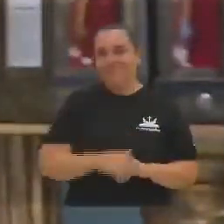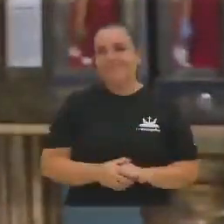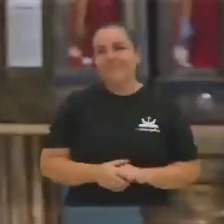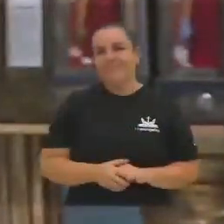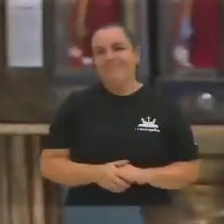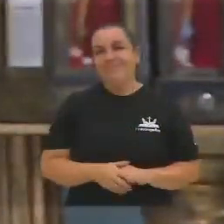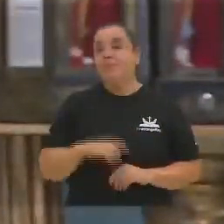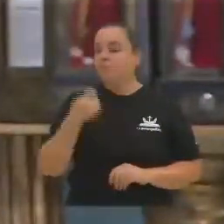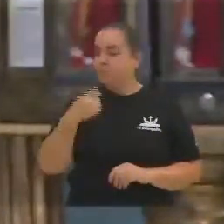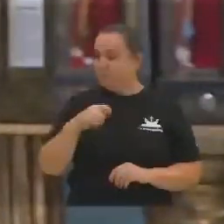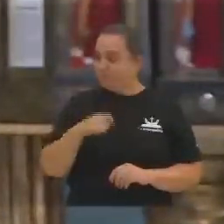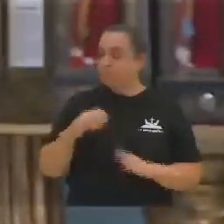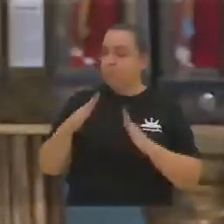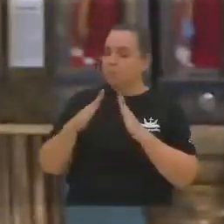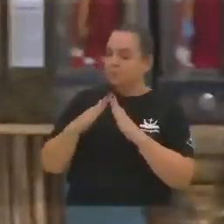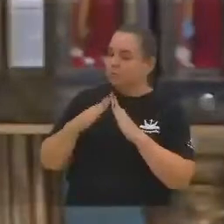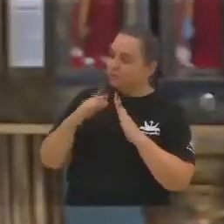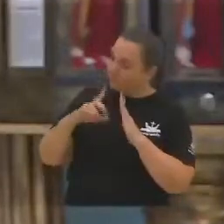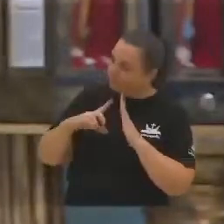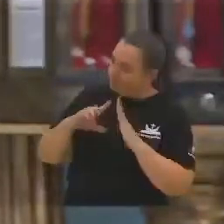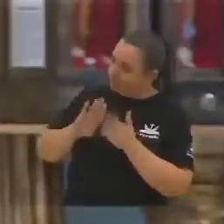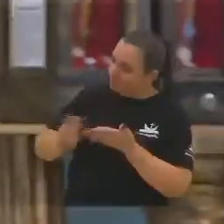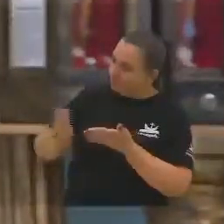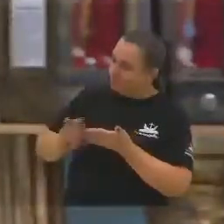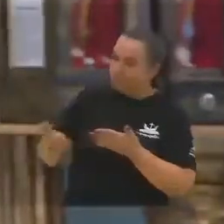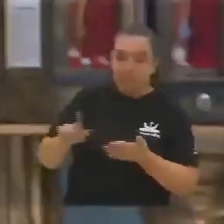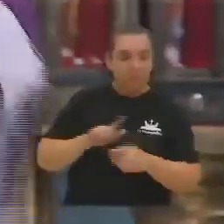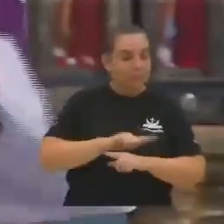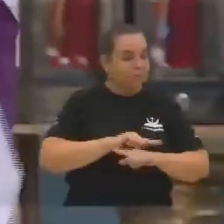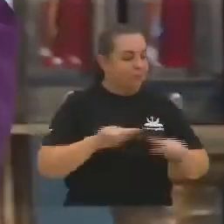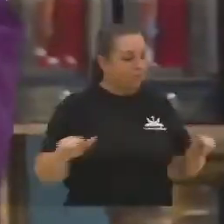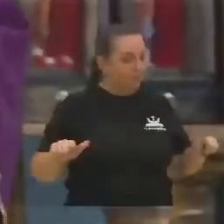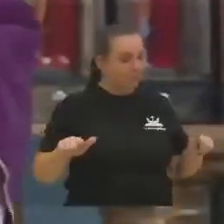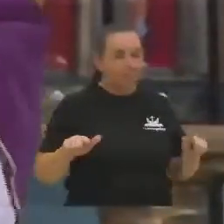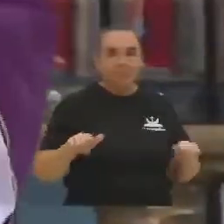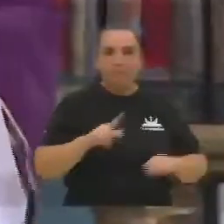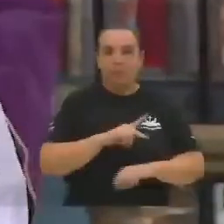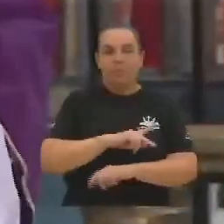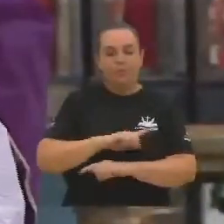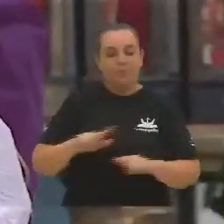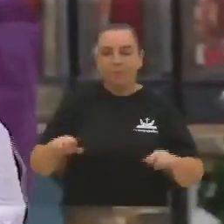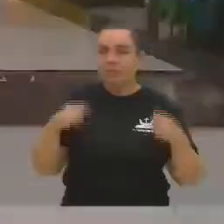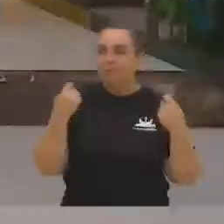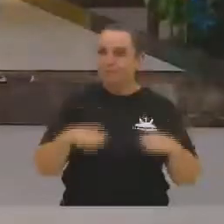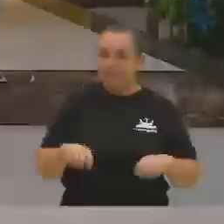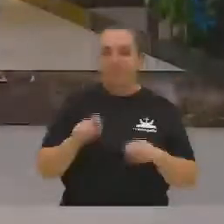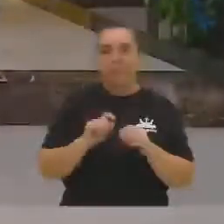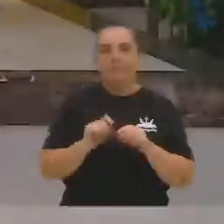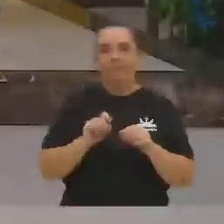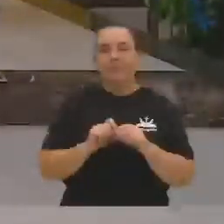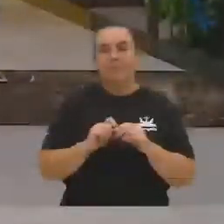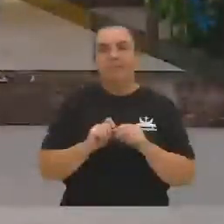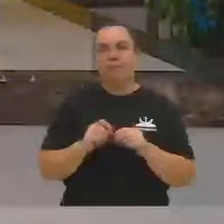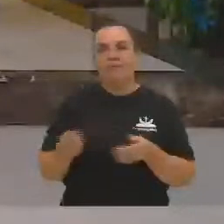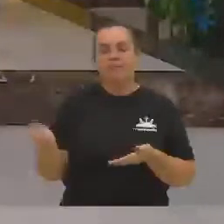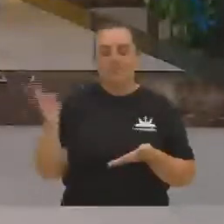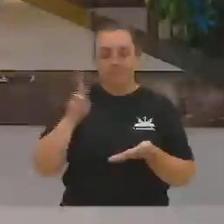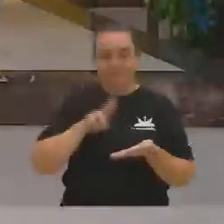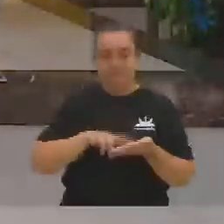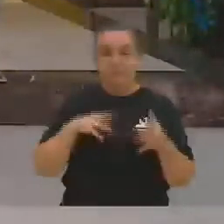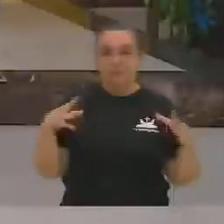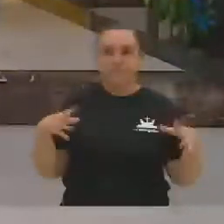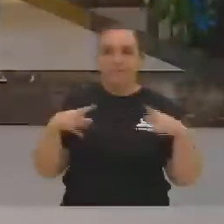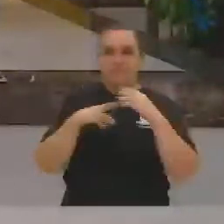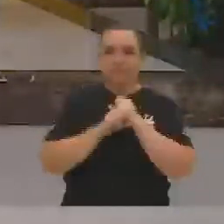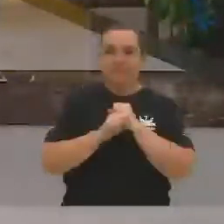tem que sair da sua casa, o que tem que sair da sua vida, limpeza. Você precisa fazer a revisão